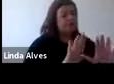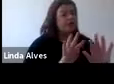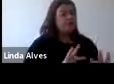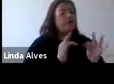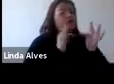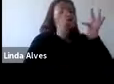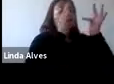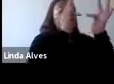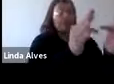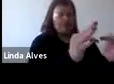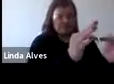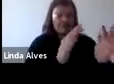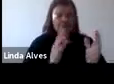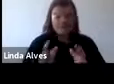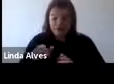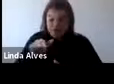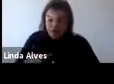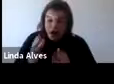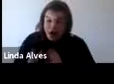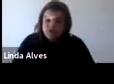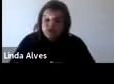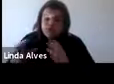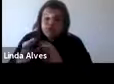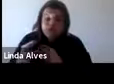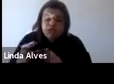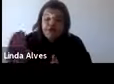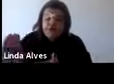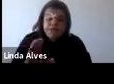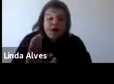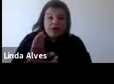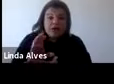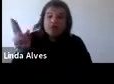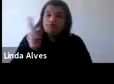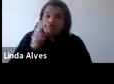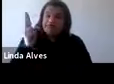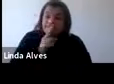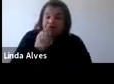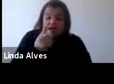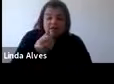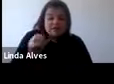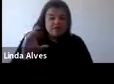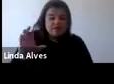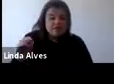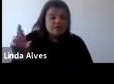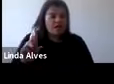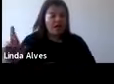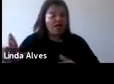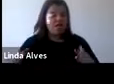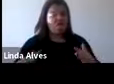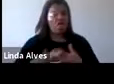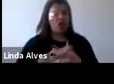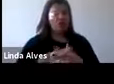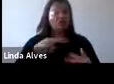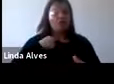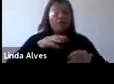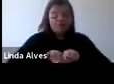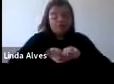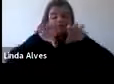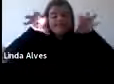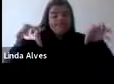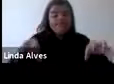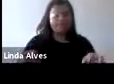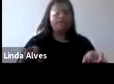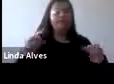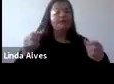um embrulho que não tem barbante, ou seja, um embrulho mal abarbantado. Essa é uma confusão, que